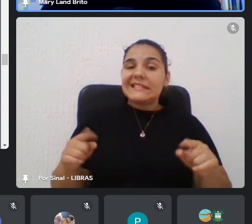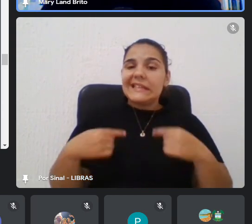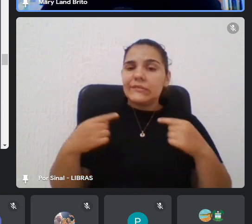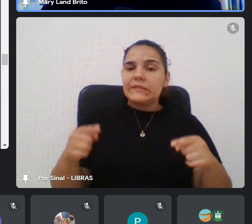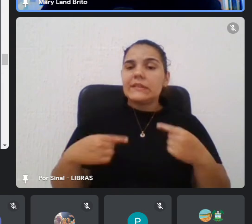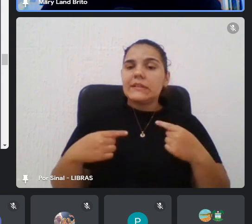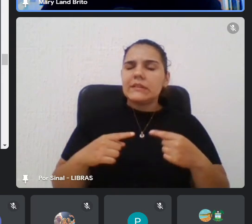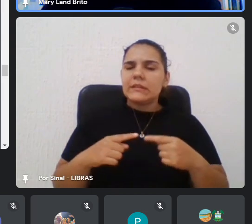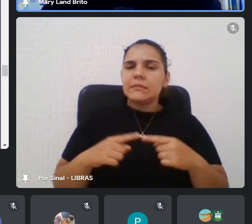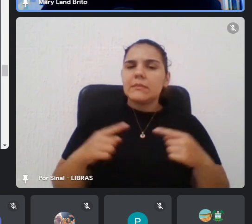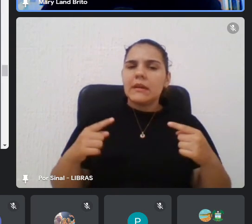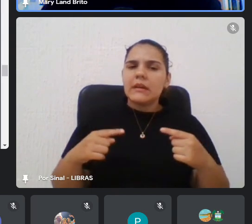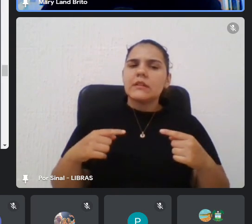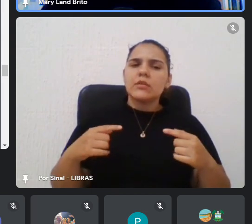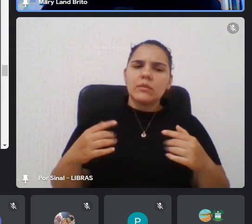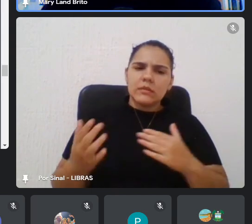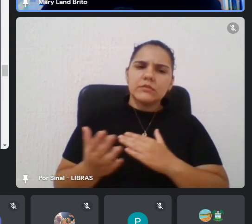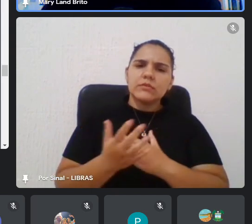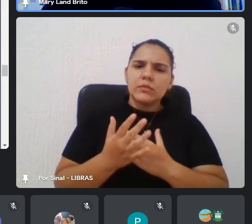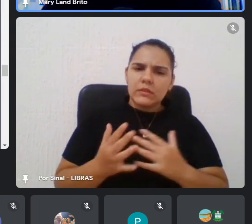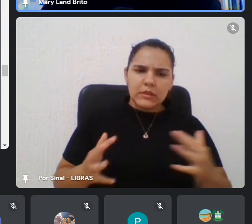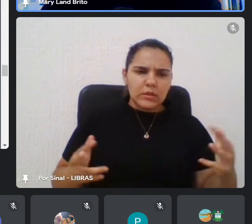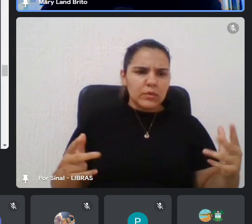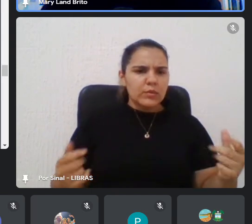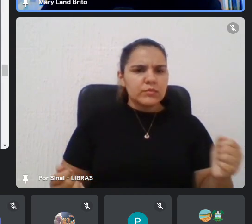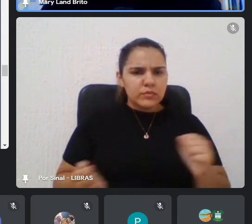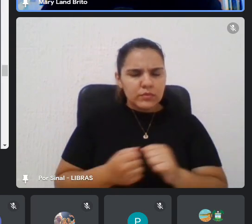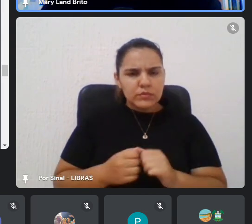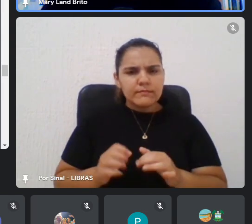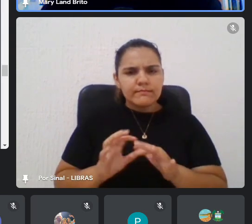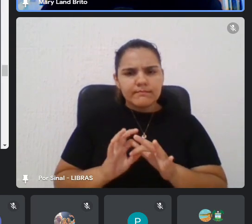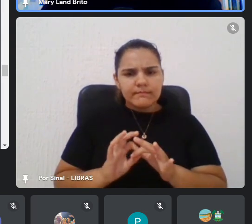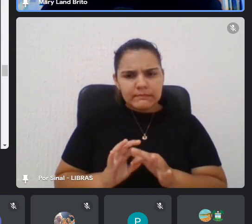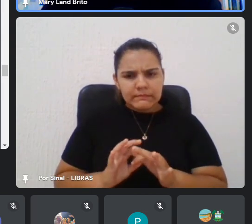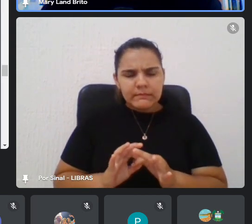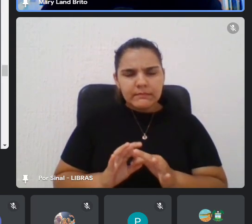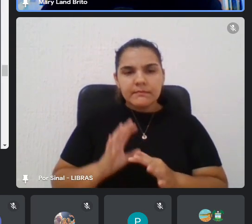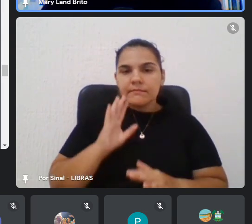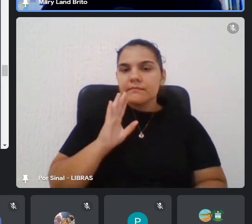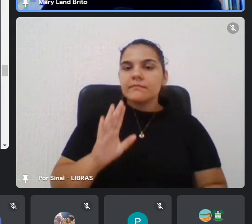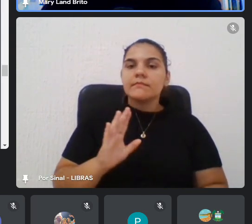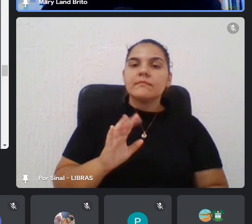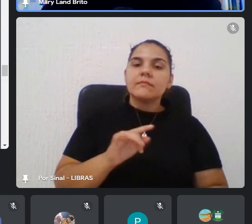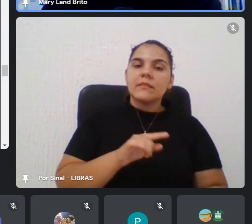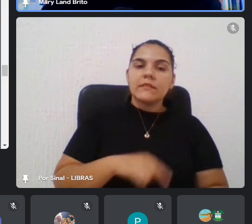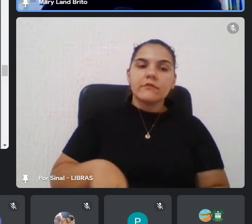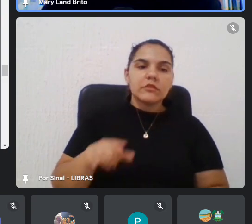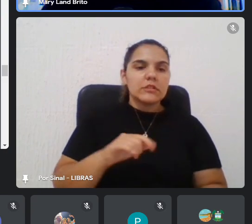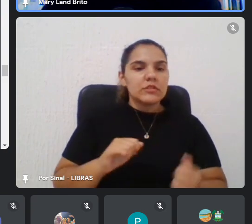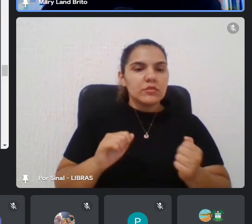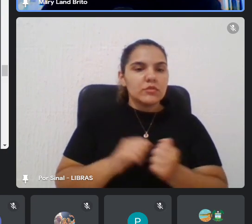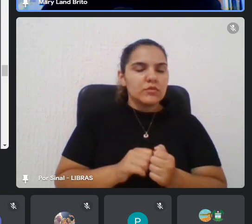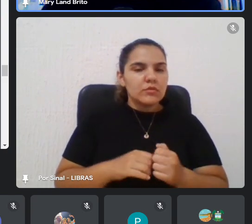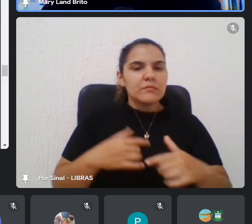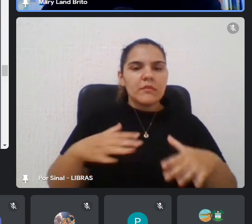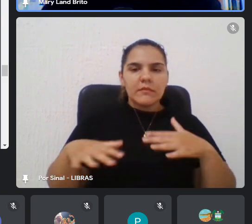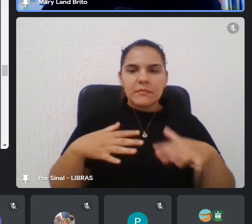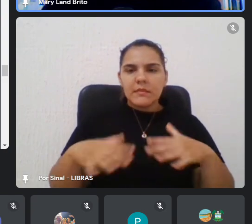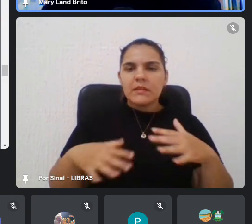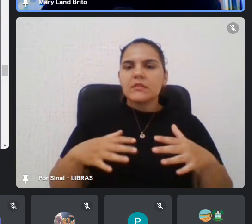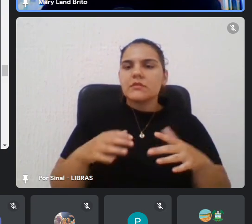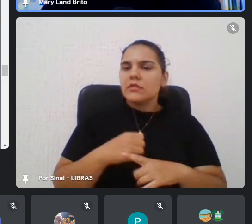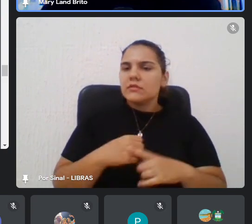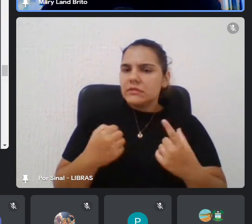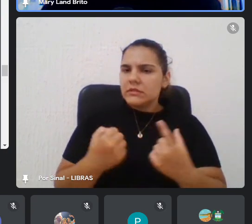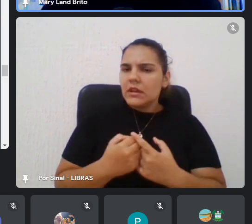com a ajuda de todos e todas dos movimentos, principalmente vocês que estão à frente dos movimentos sociais, nas lutas,